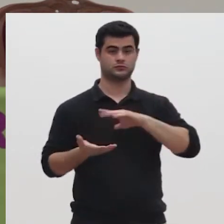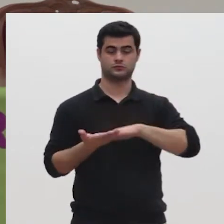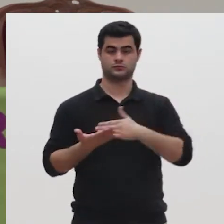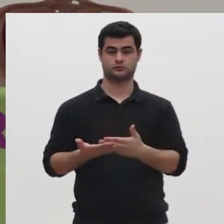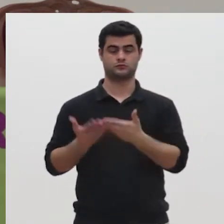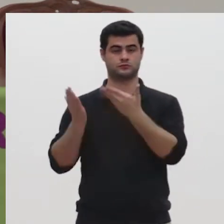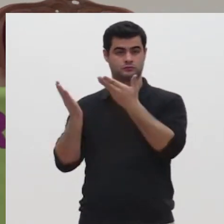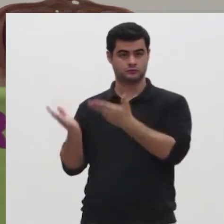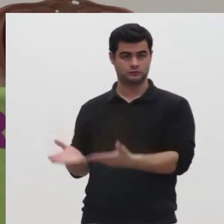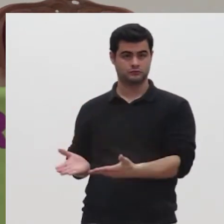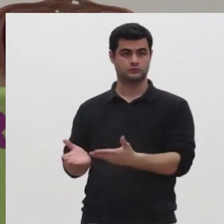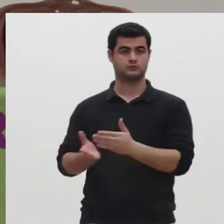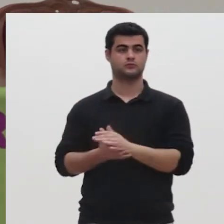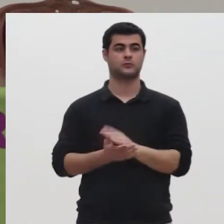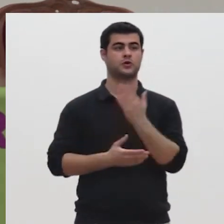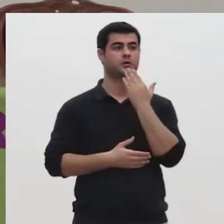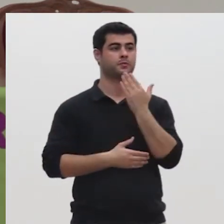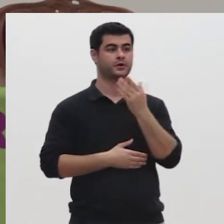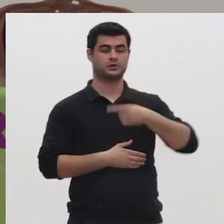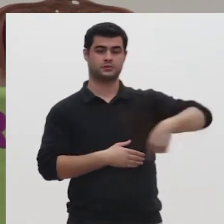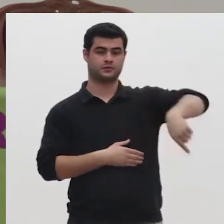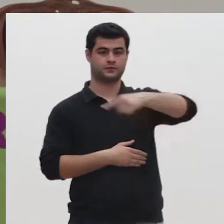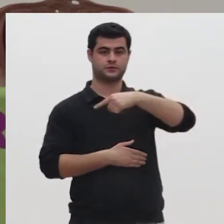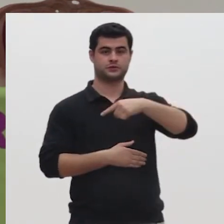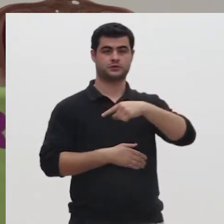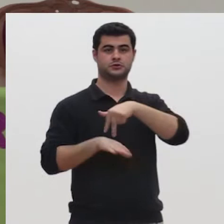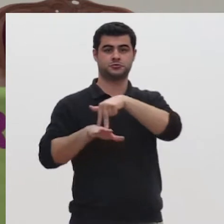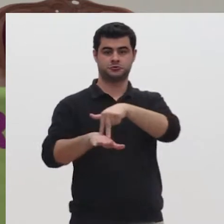Libras. Então, peço aos candidatos que